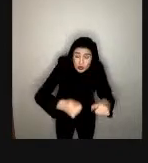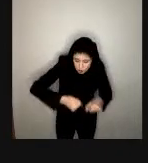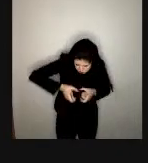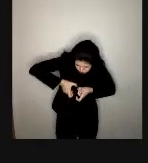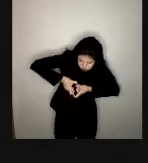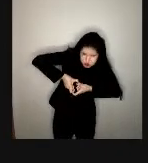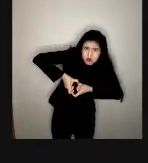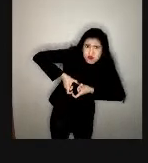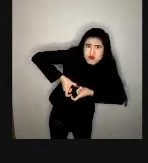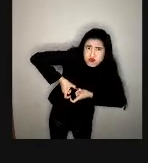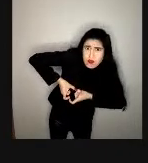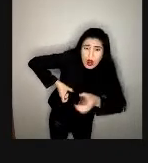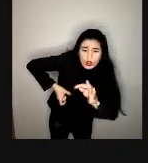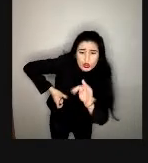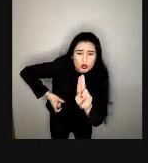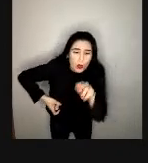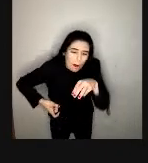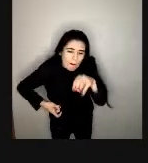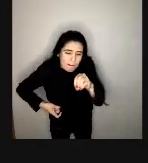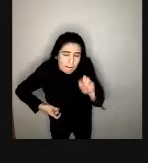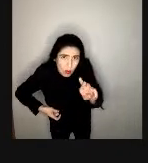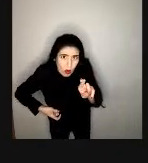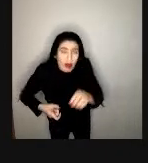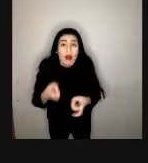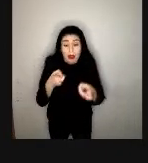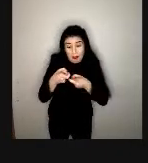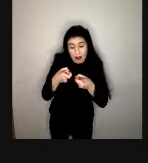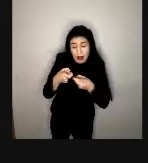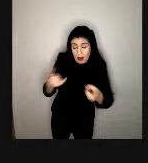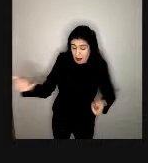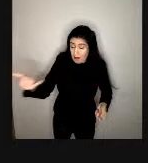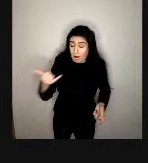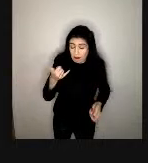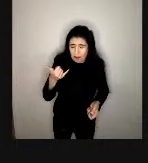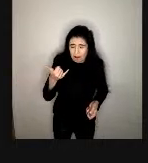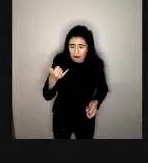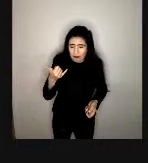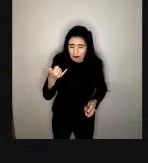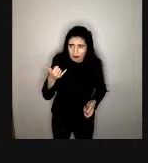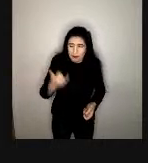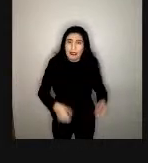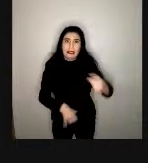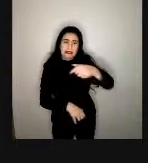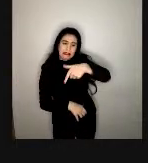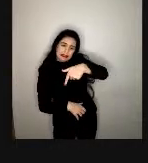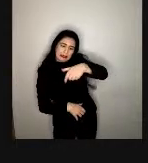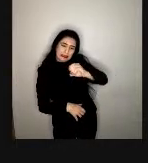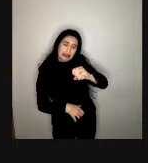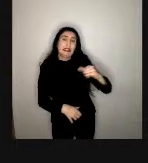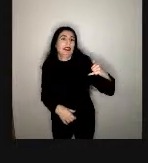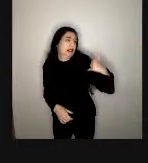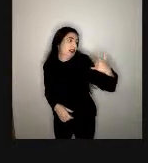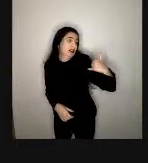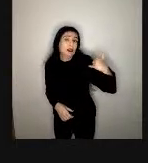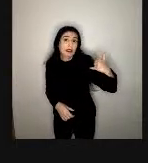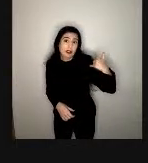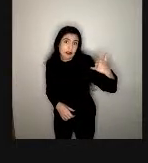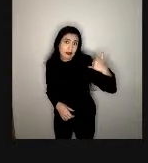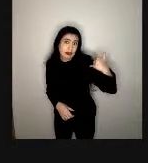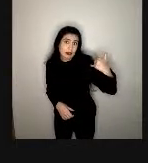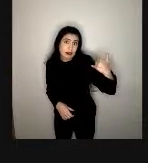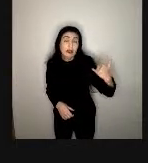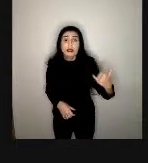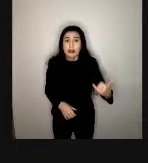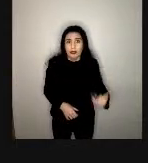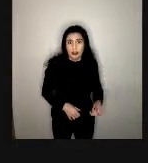aqui. E a médica nos falou, ela estava aqui com quase, estava com 70 e poucos anos, né? E falou,